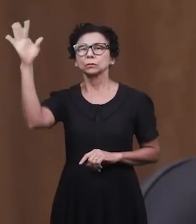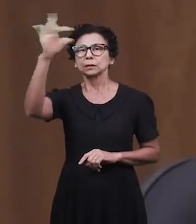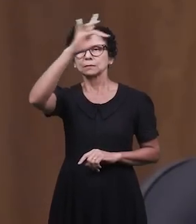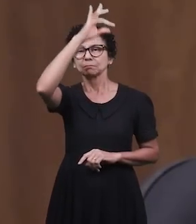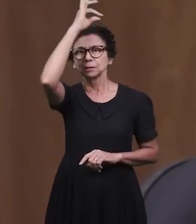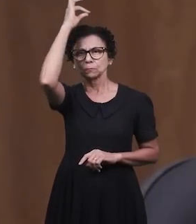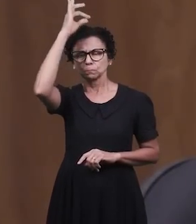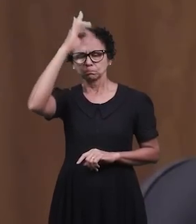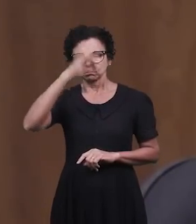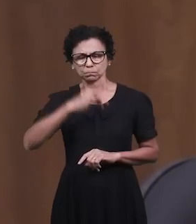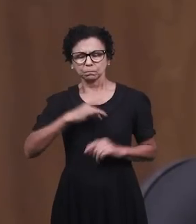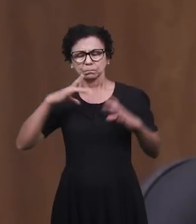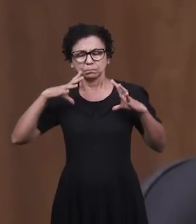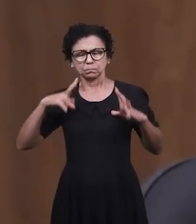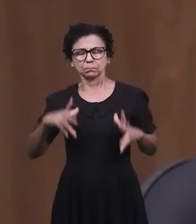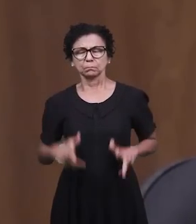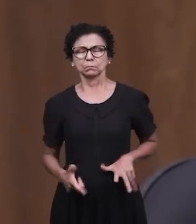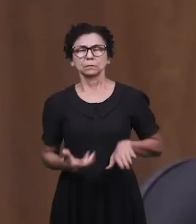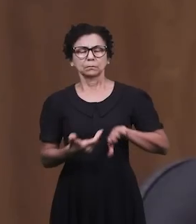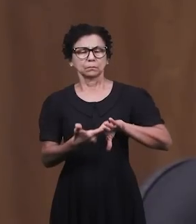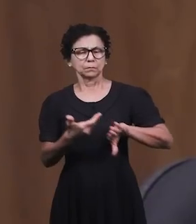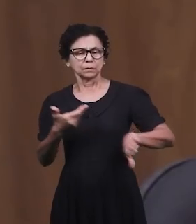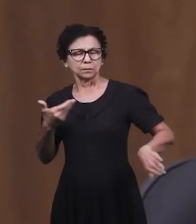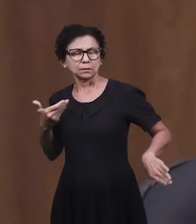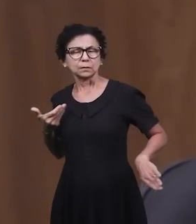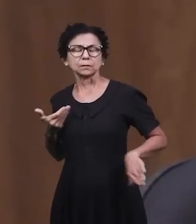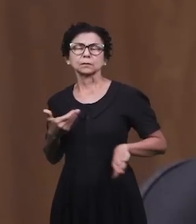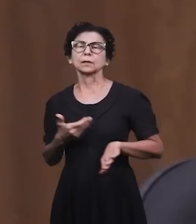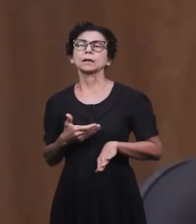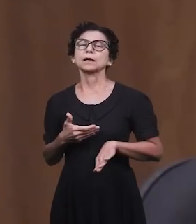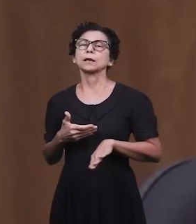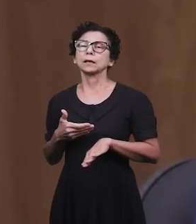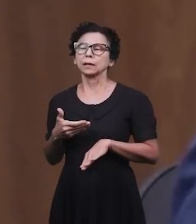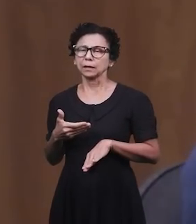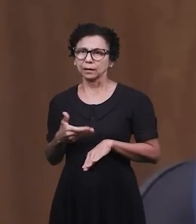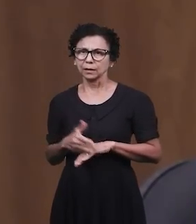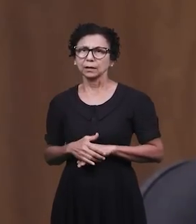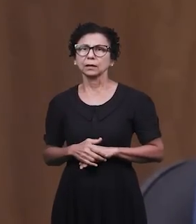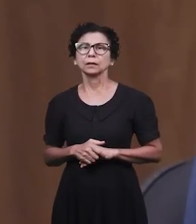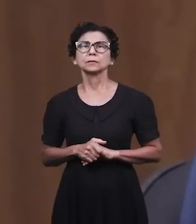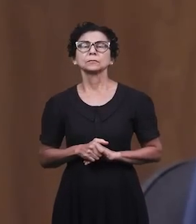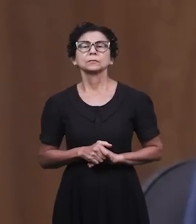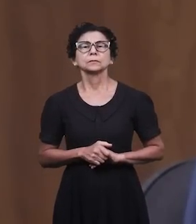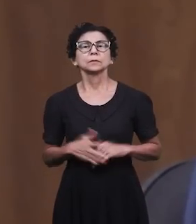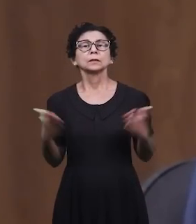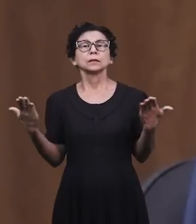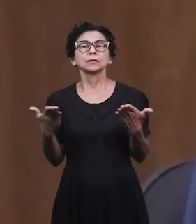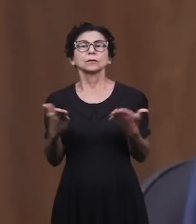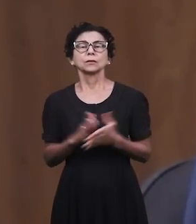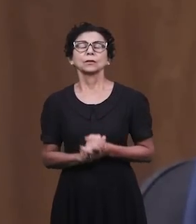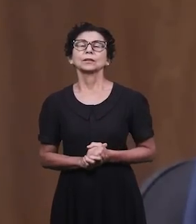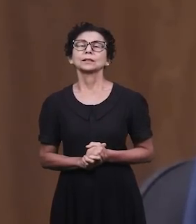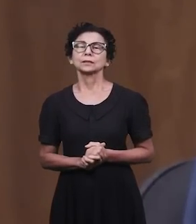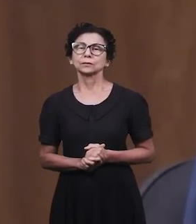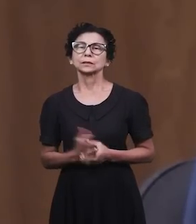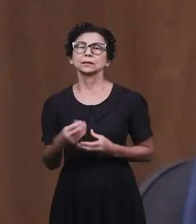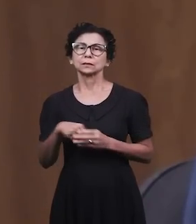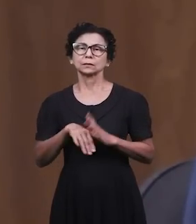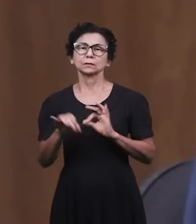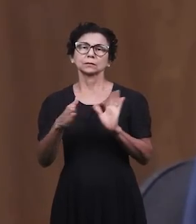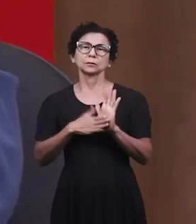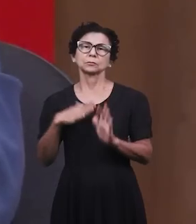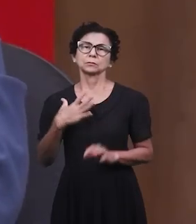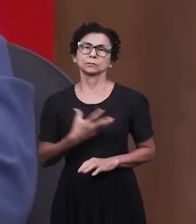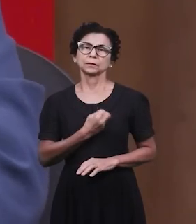limpa e faz a operação dessa santificação na vida do homem, tornando apto para a salvação, para a vida